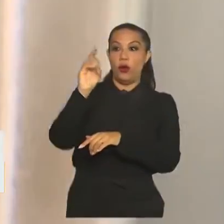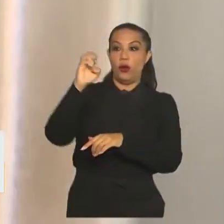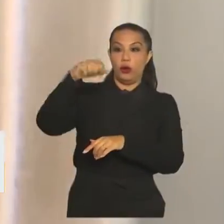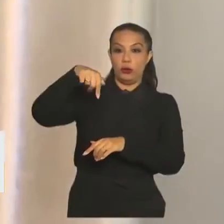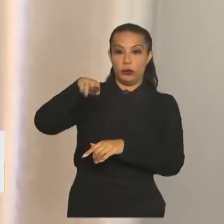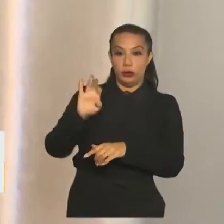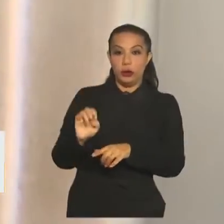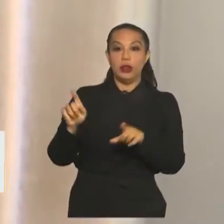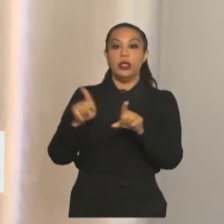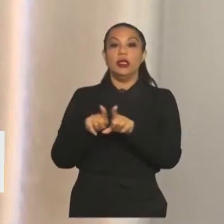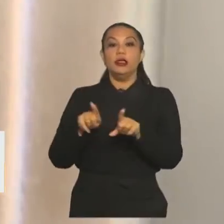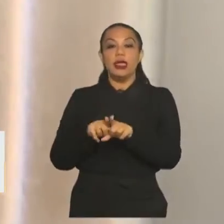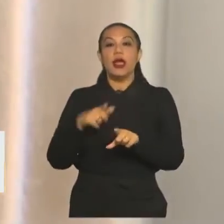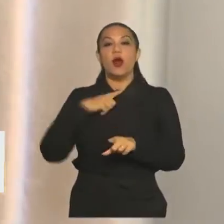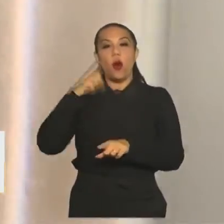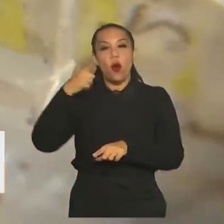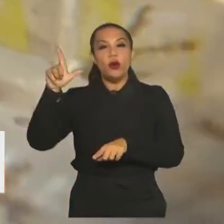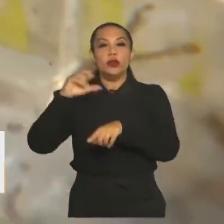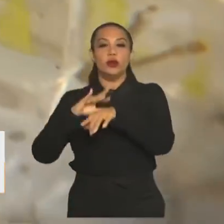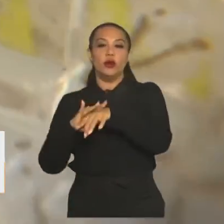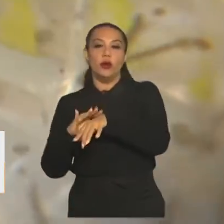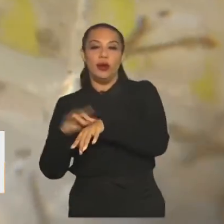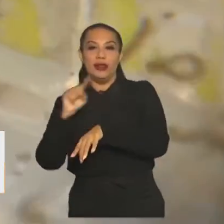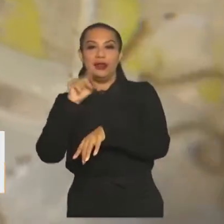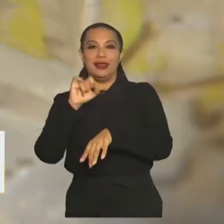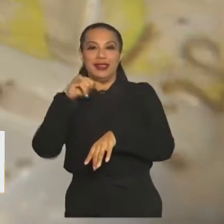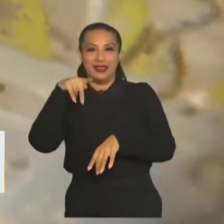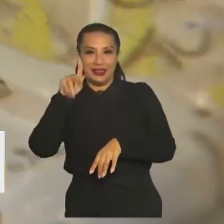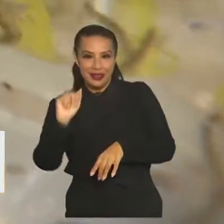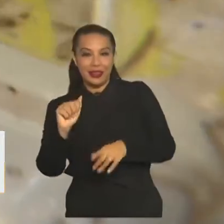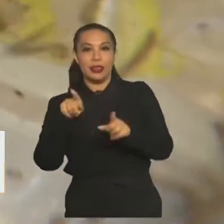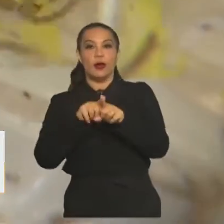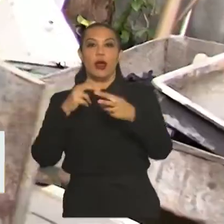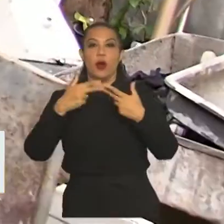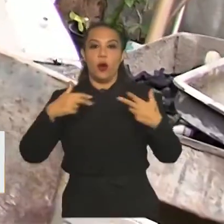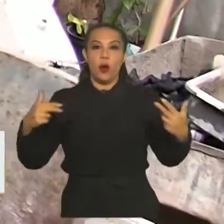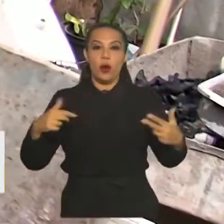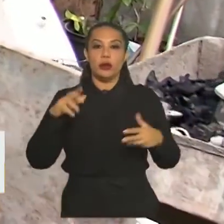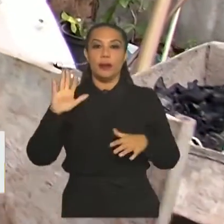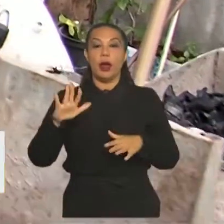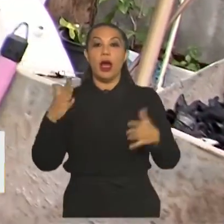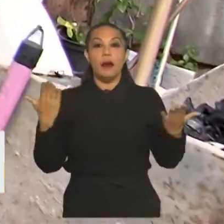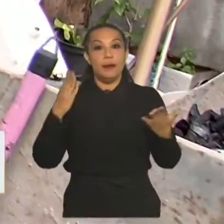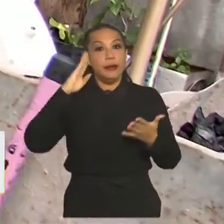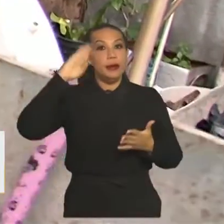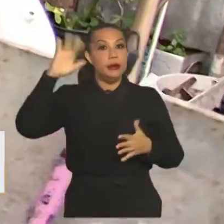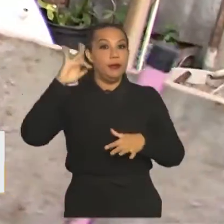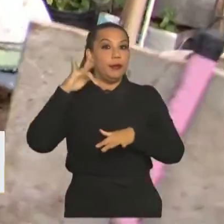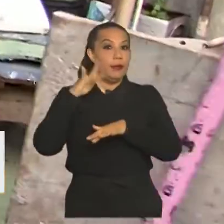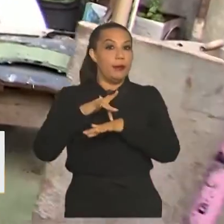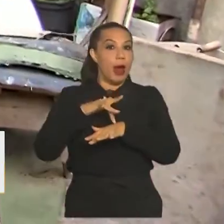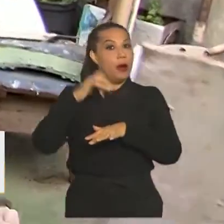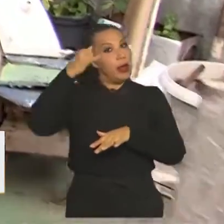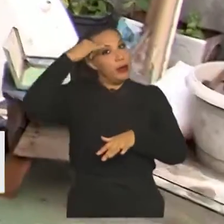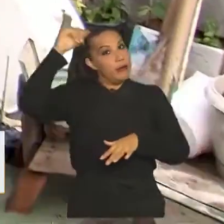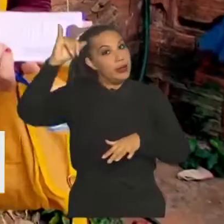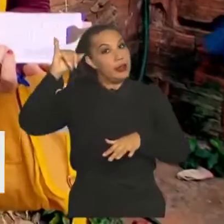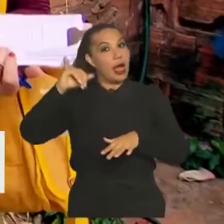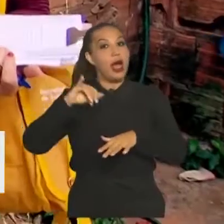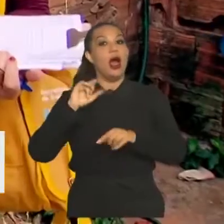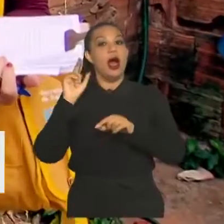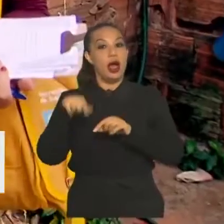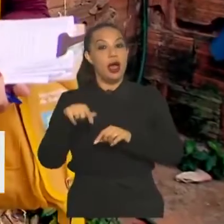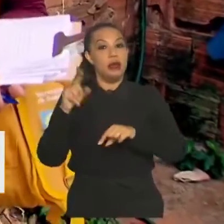transmite casos de chikungunya e Zika também são registrados a ação principal de combate ao mosquito